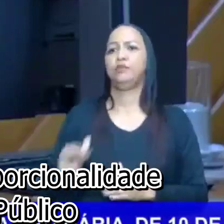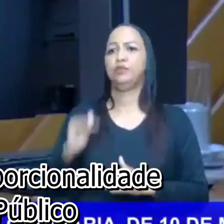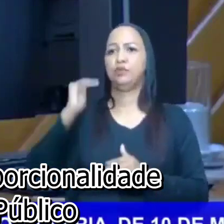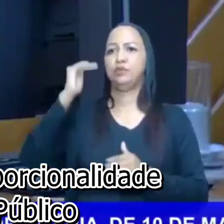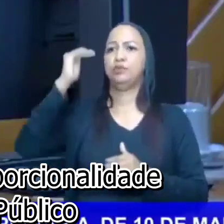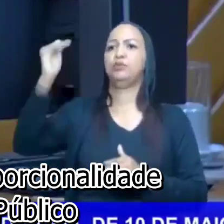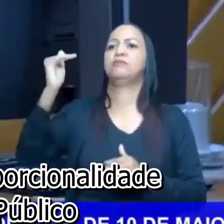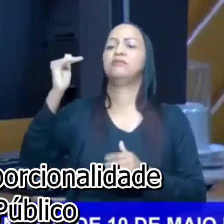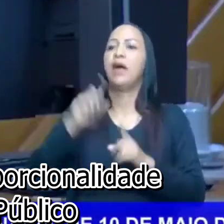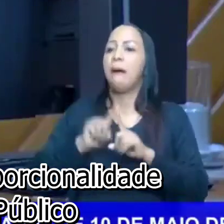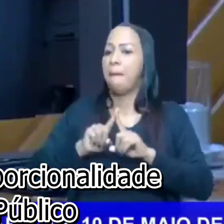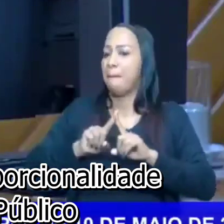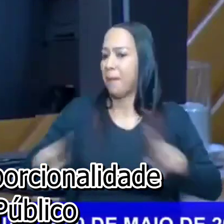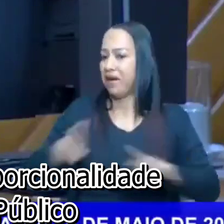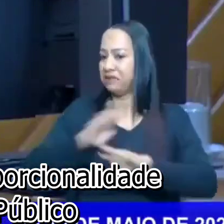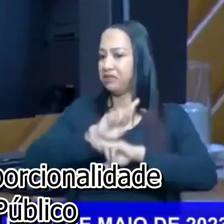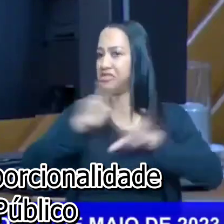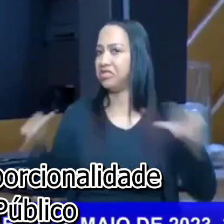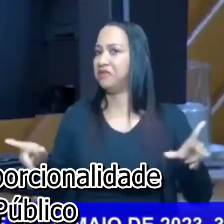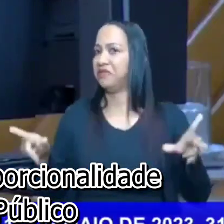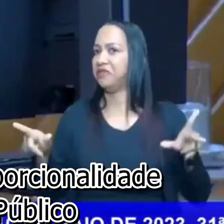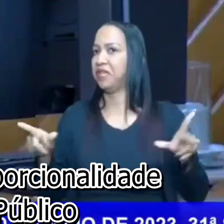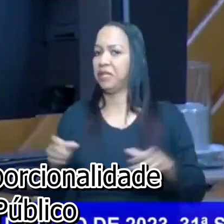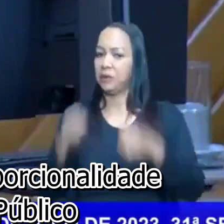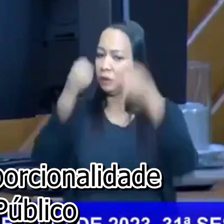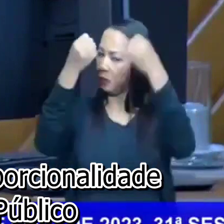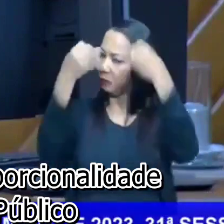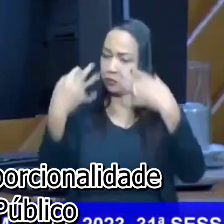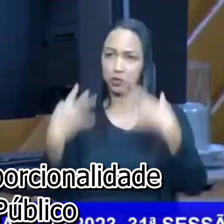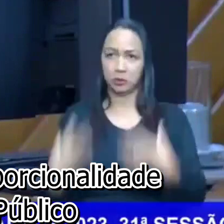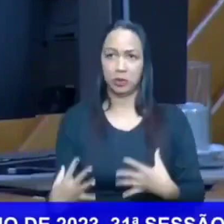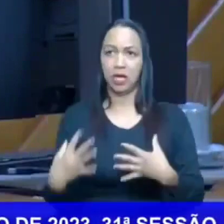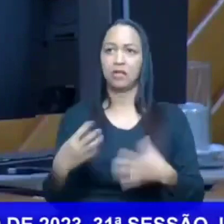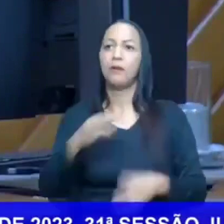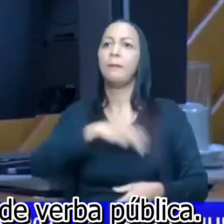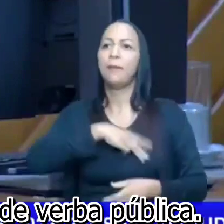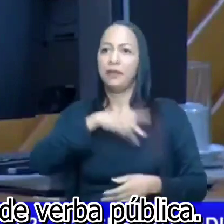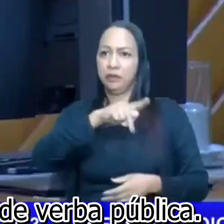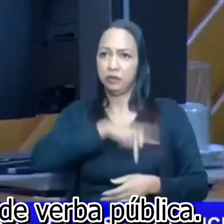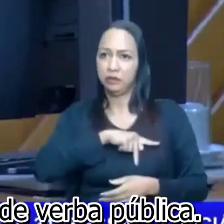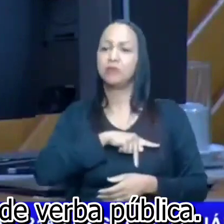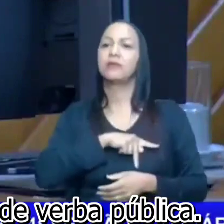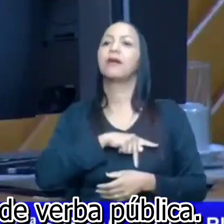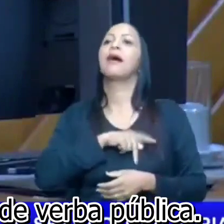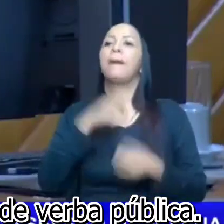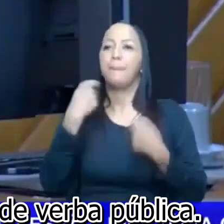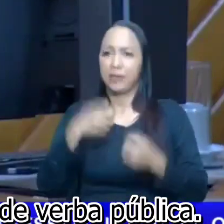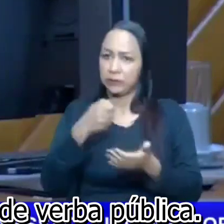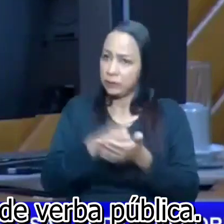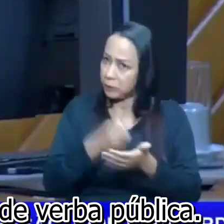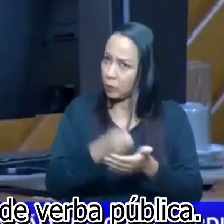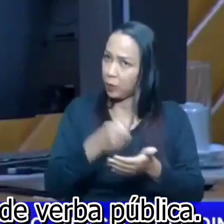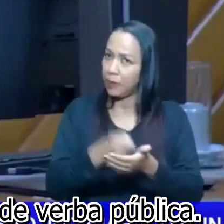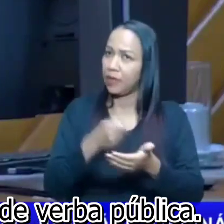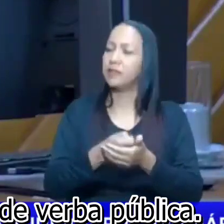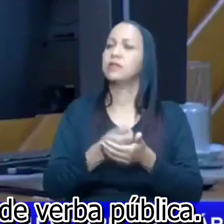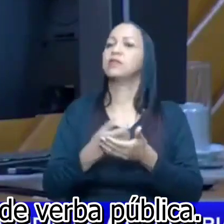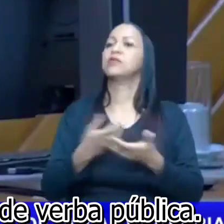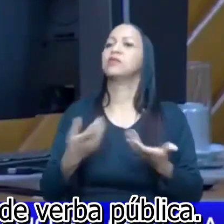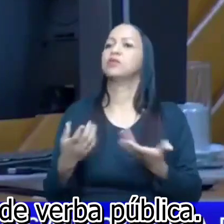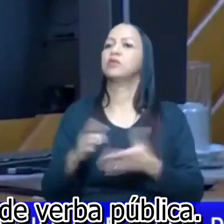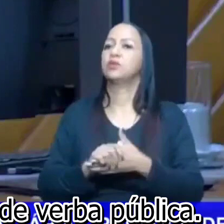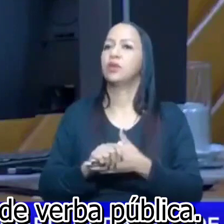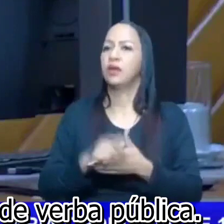Mas essa desproporcionalidade não veio justificada. E, ao ver do Ministério Público, isso é dever do prestador de contas quando se